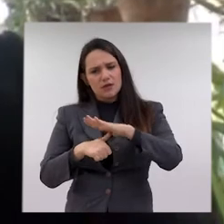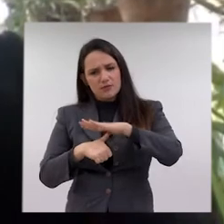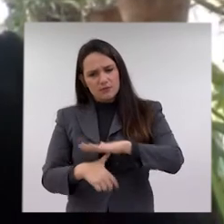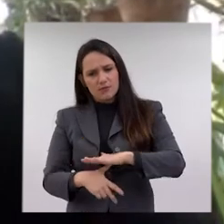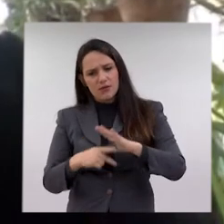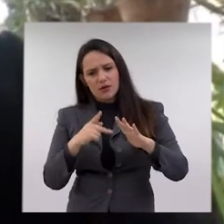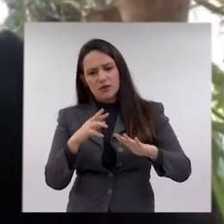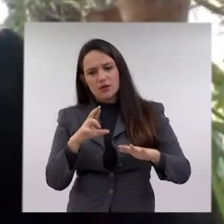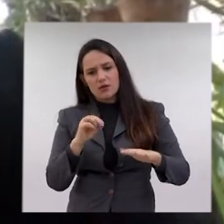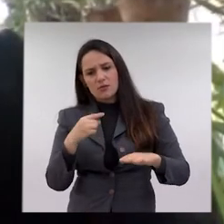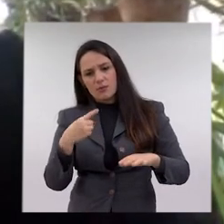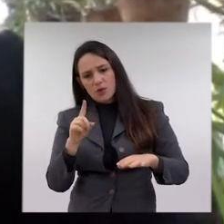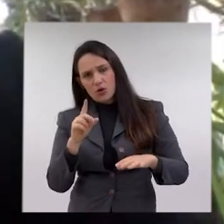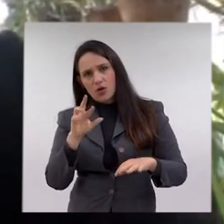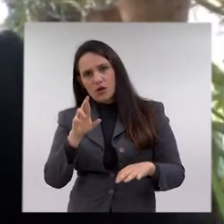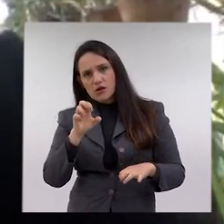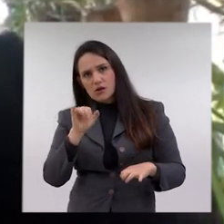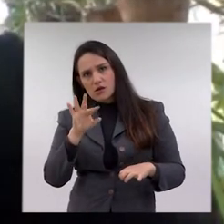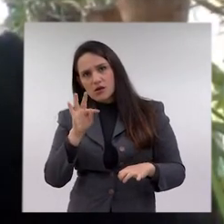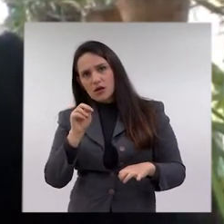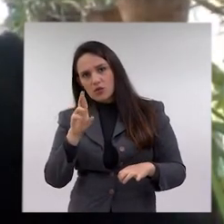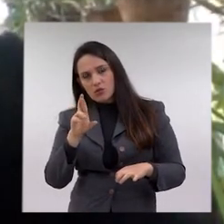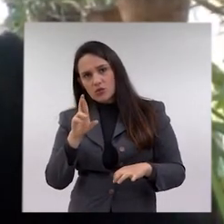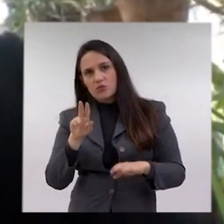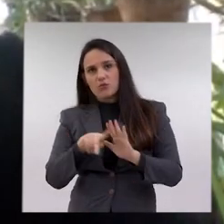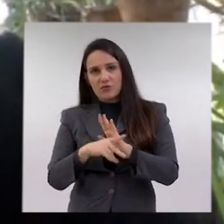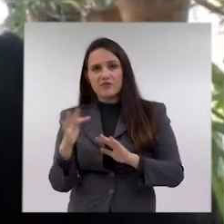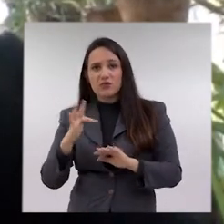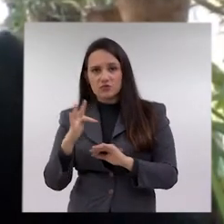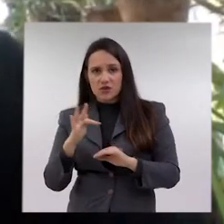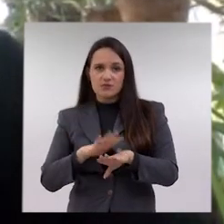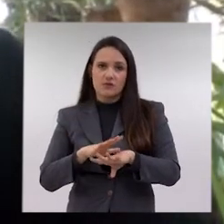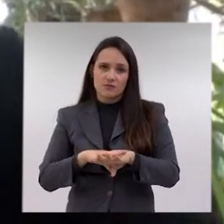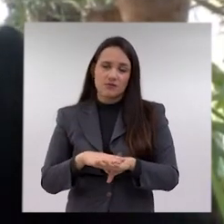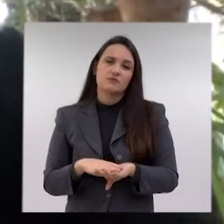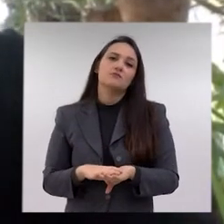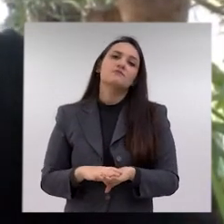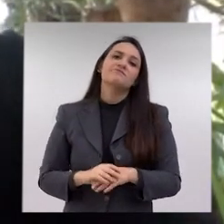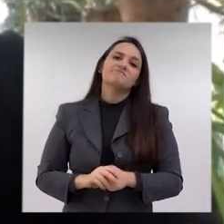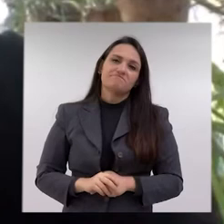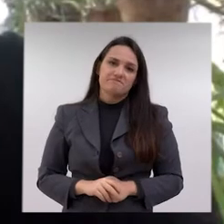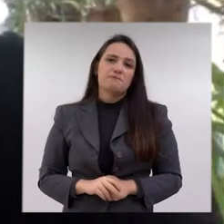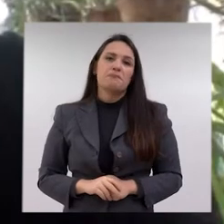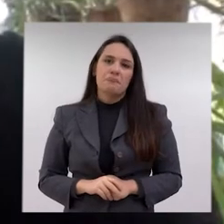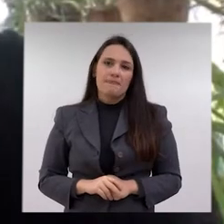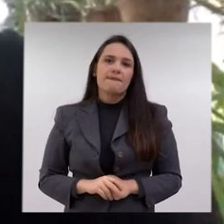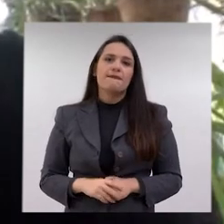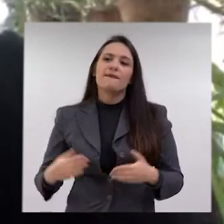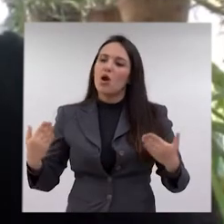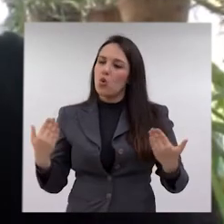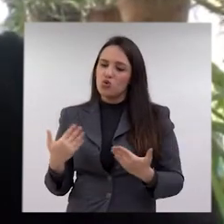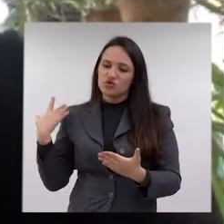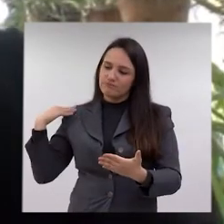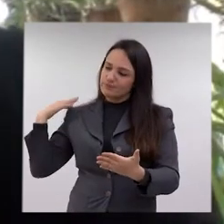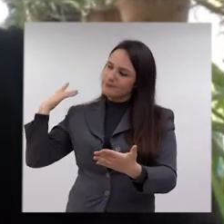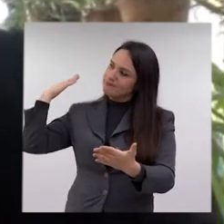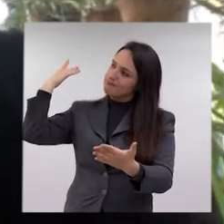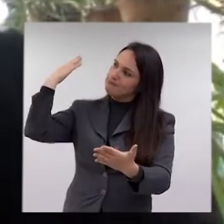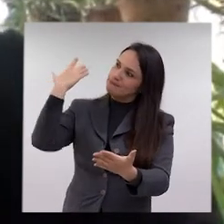de graduação, então tudo isso, de alguma forma, criou no professor Eronides